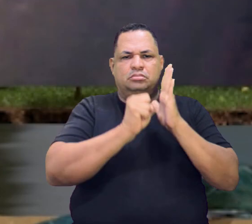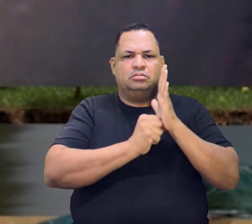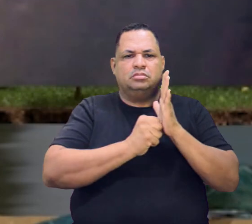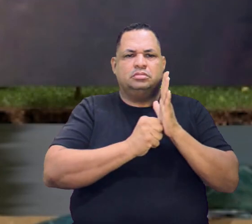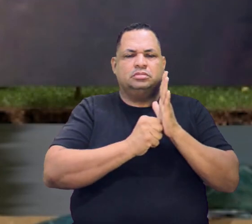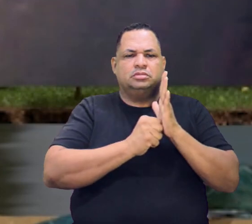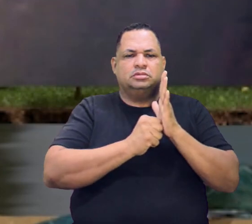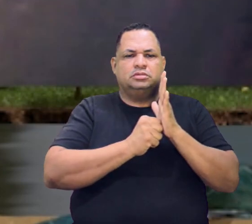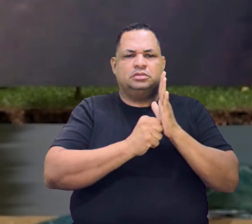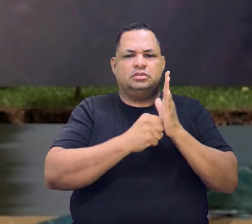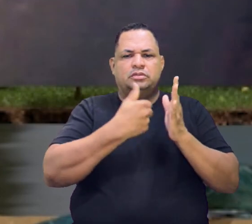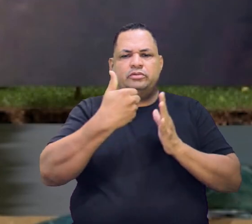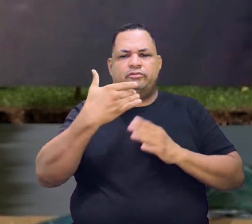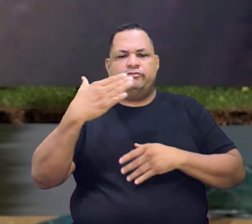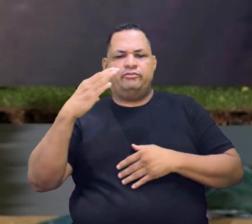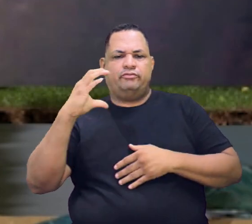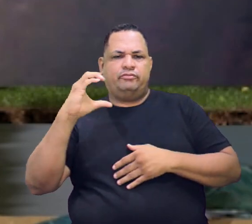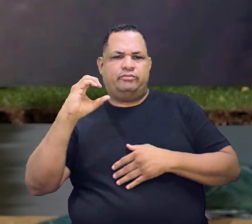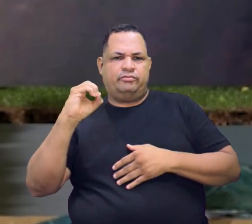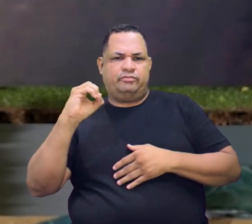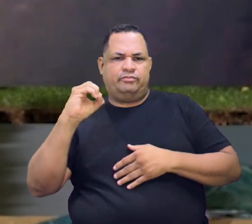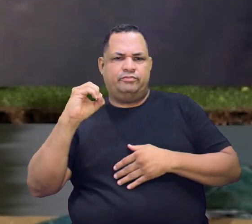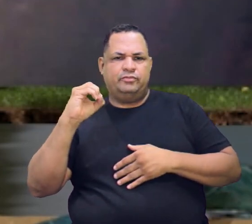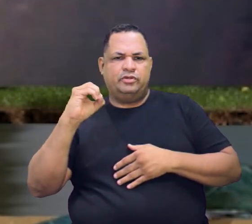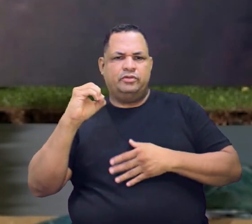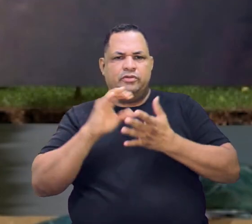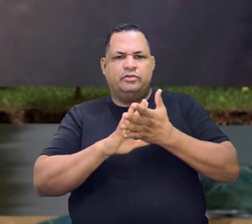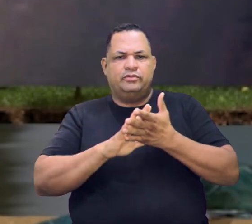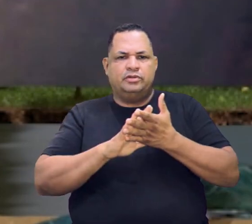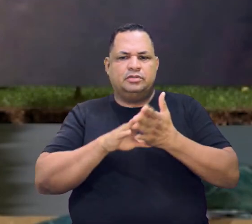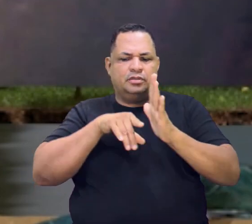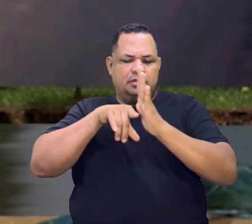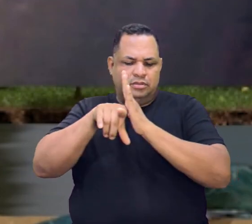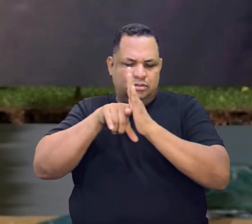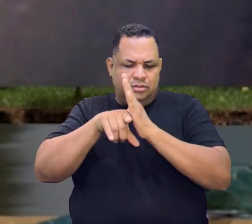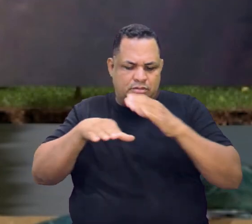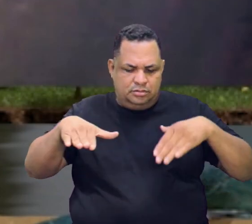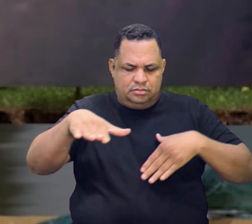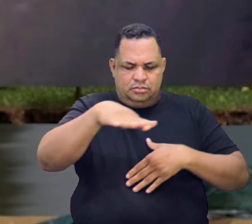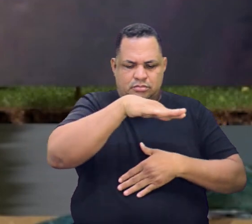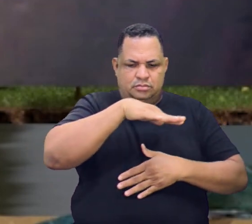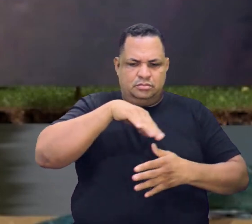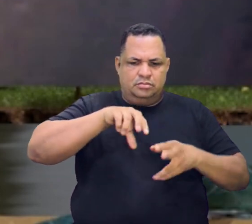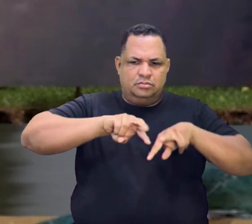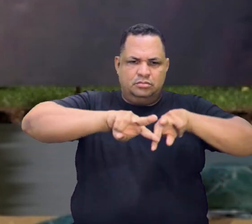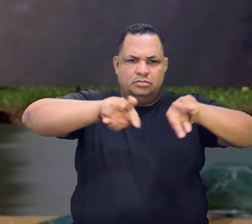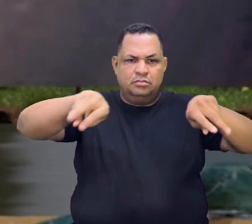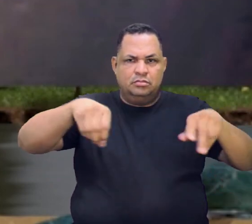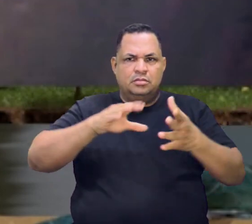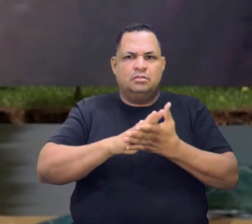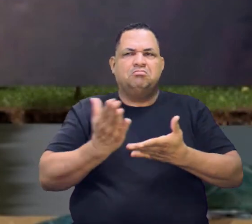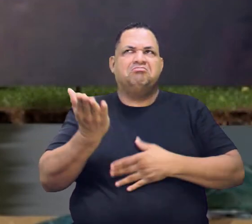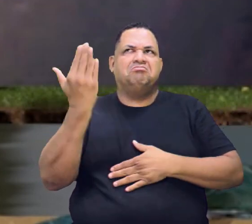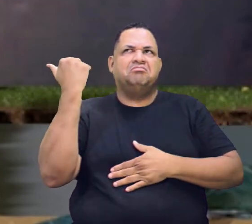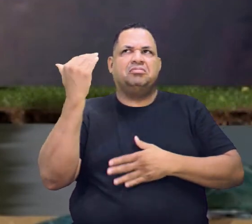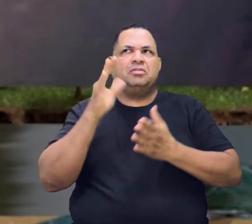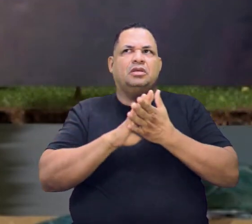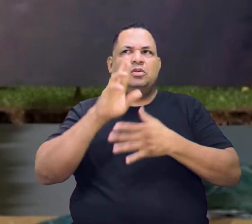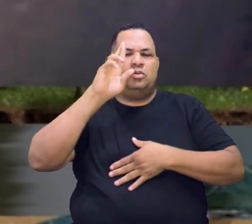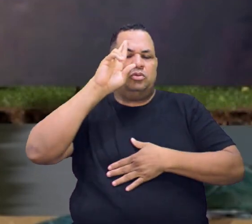da linha telegráfica, comandada aí pelo, então, naquela época, Major Rondon.